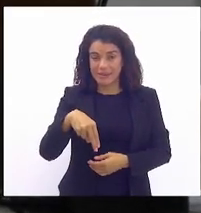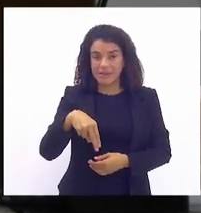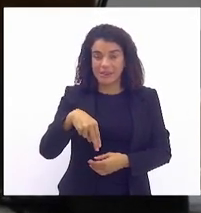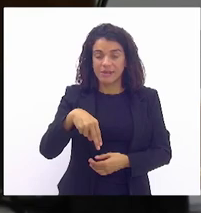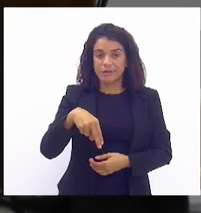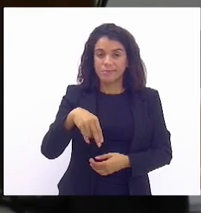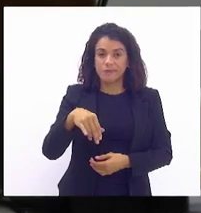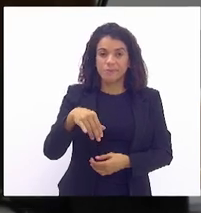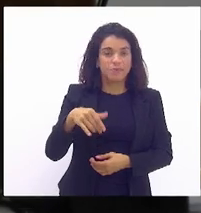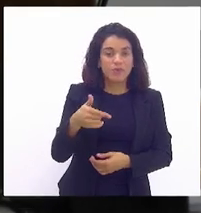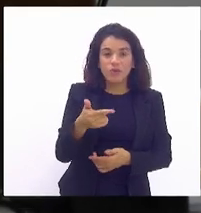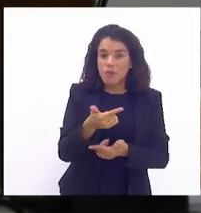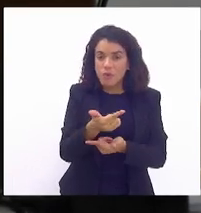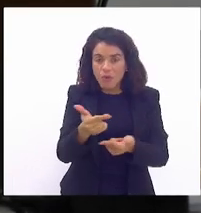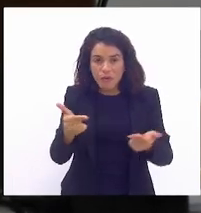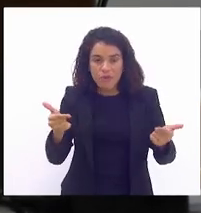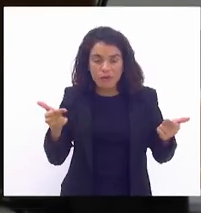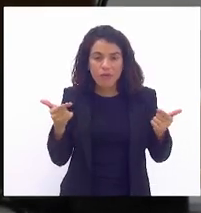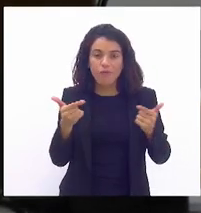não for